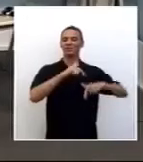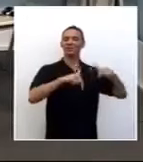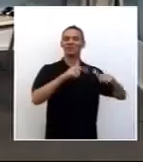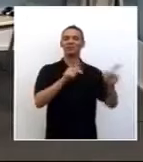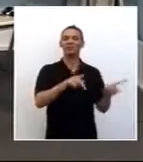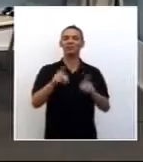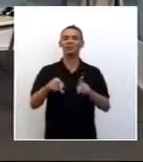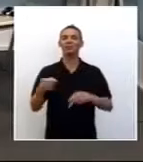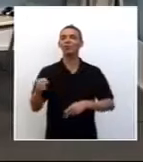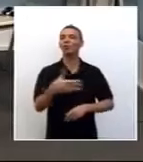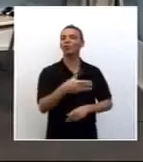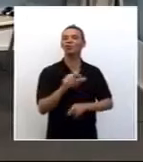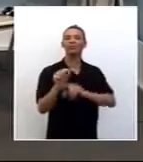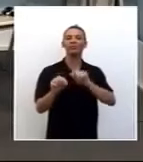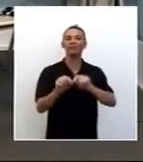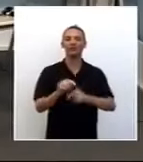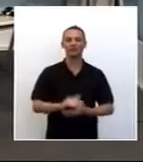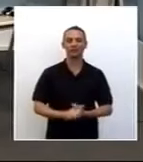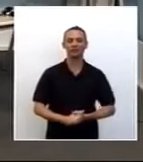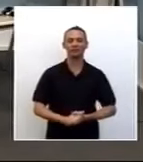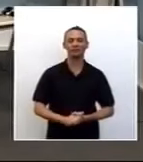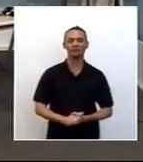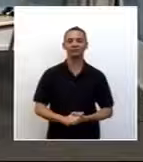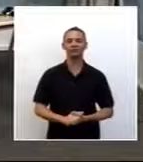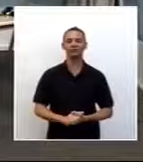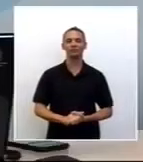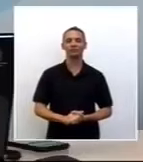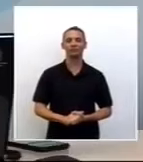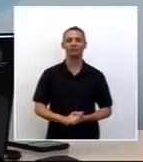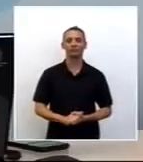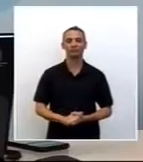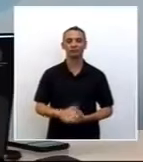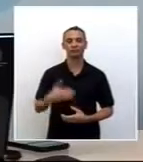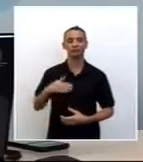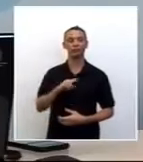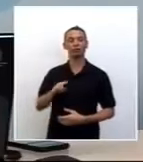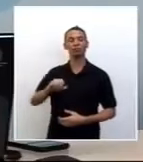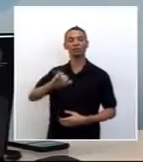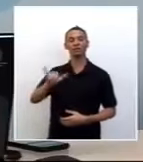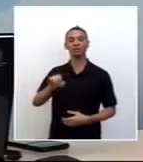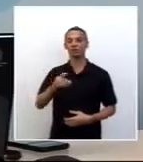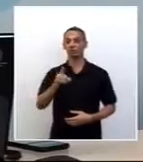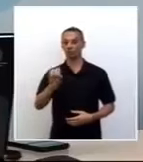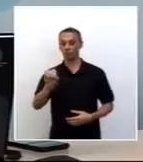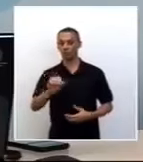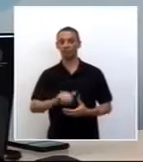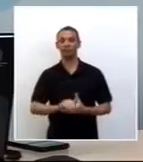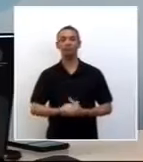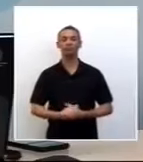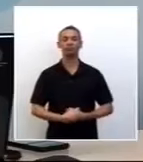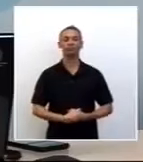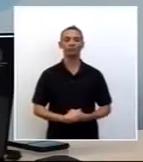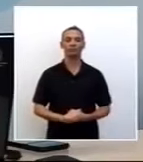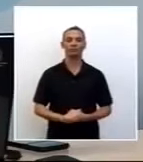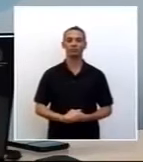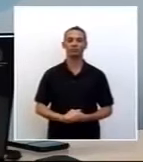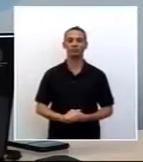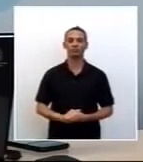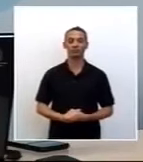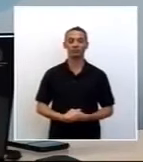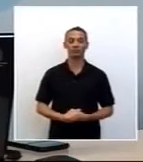trabalho E aí vai imagem João meu nome é João antes Day of Health and teacher